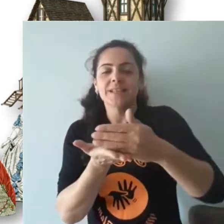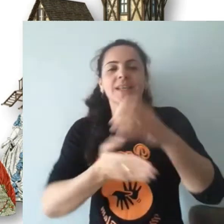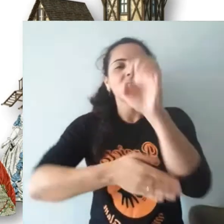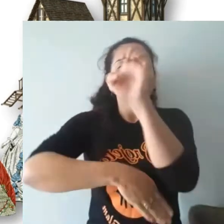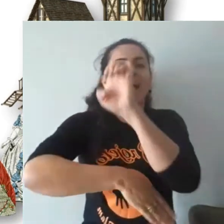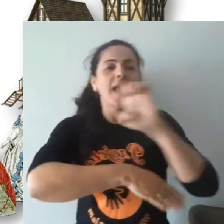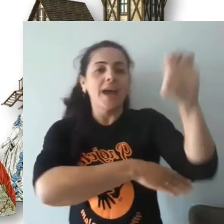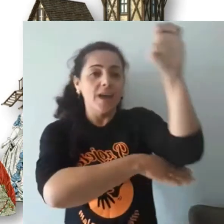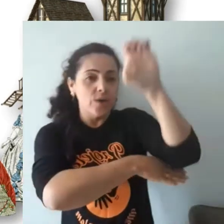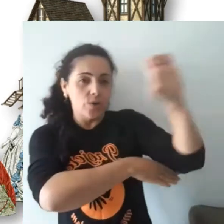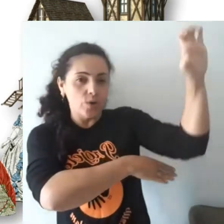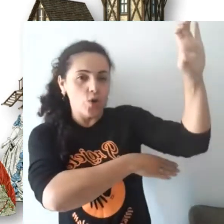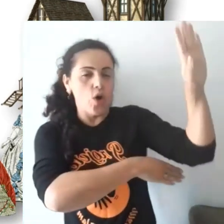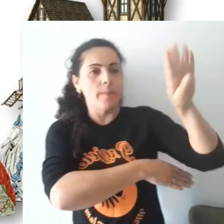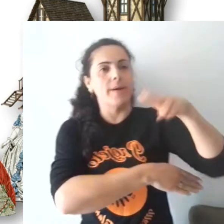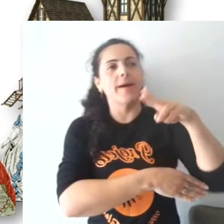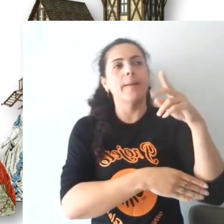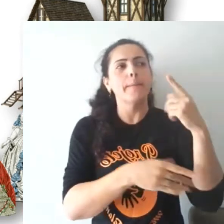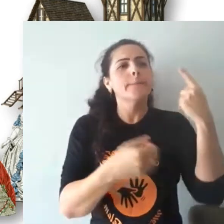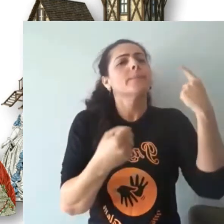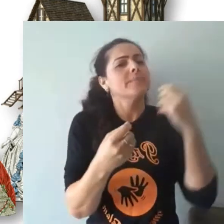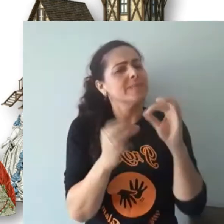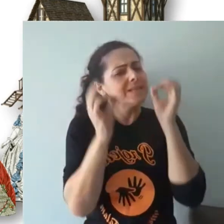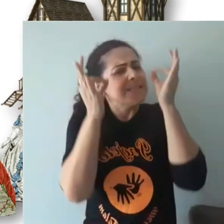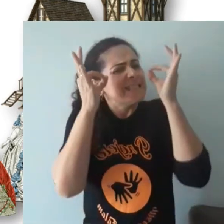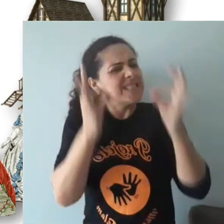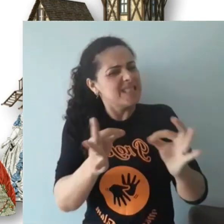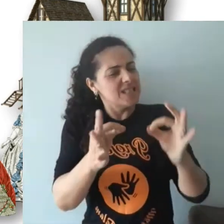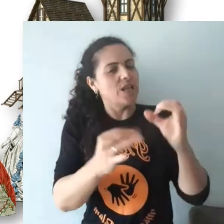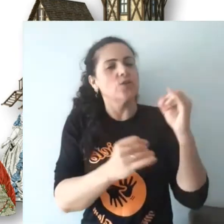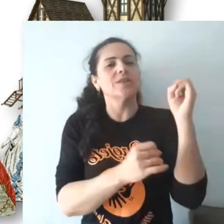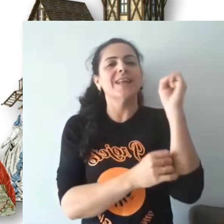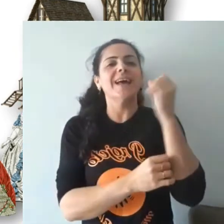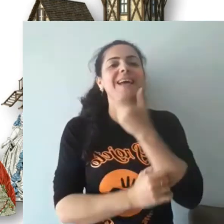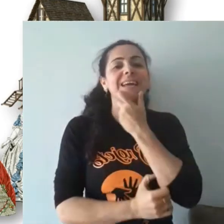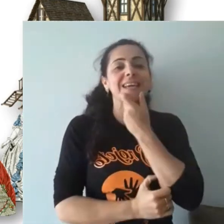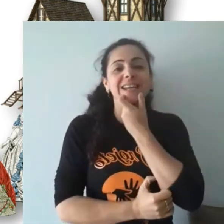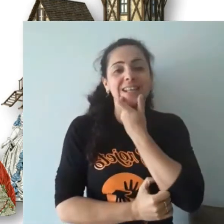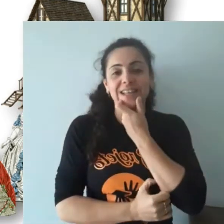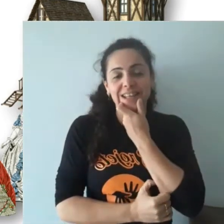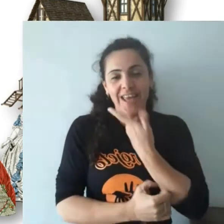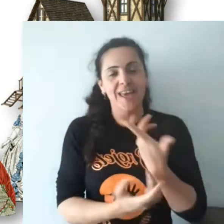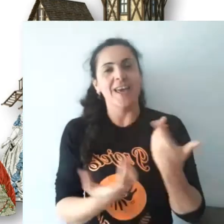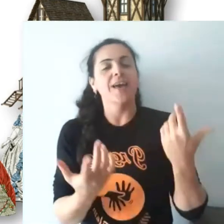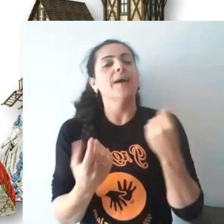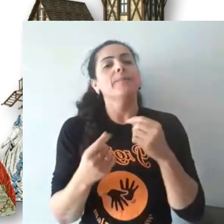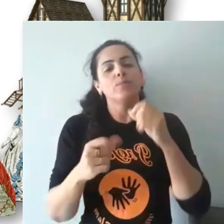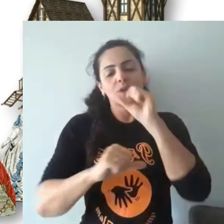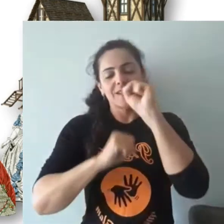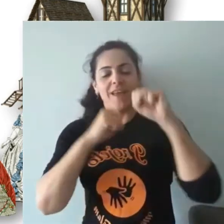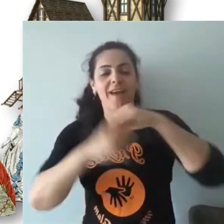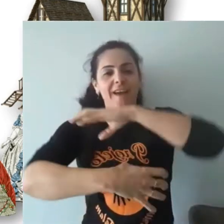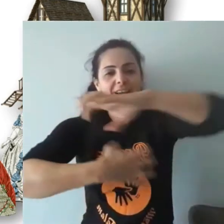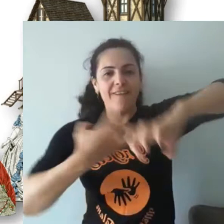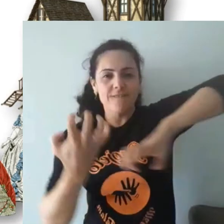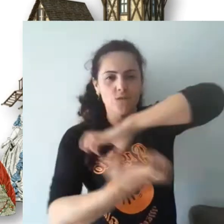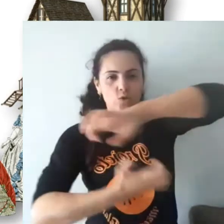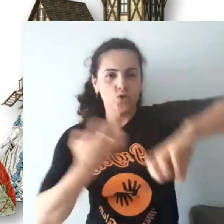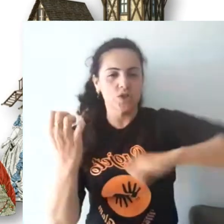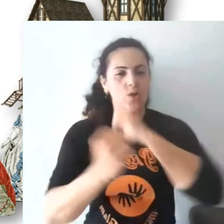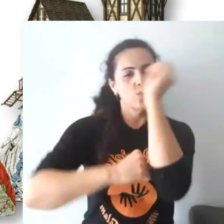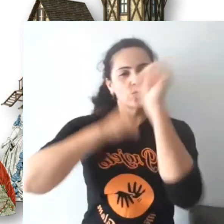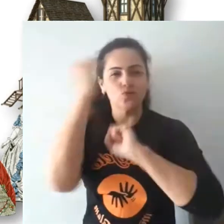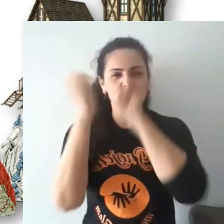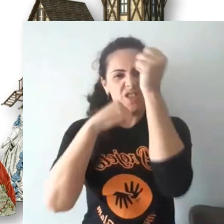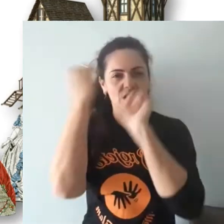primeira Revolução Industrial, mas é importante a gente lembrar que a Revolução Industrial ela vai colocar um